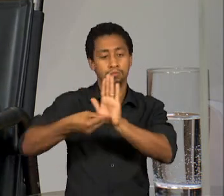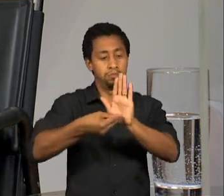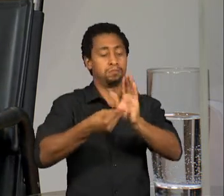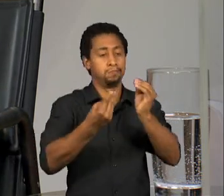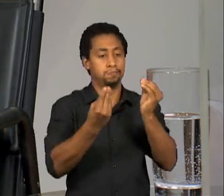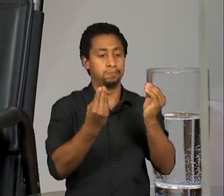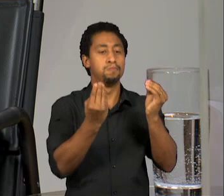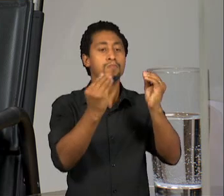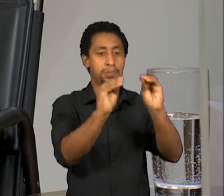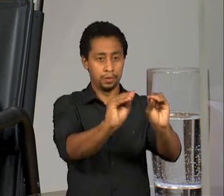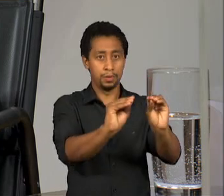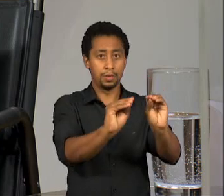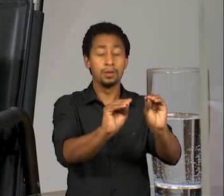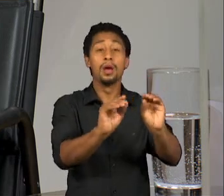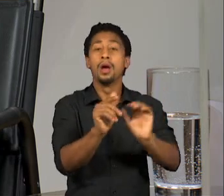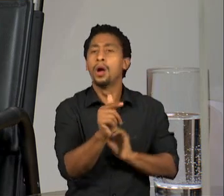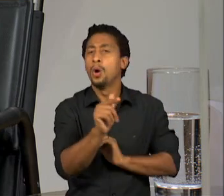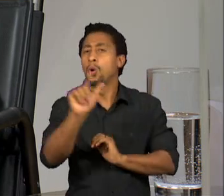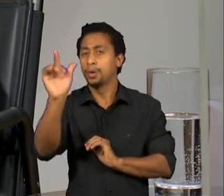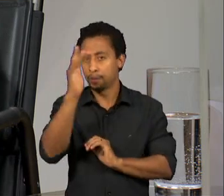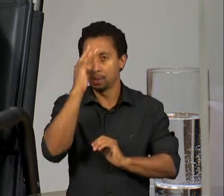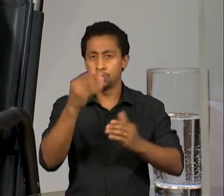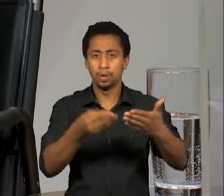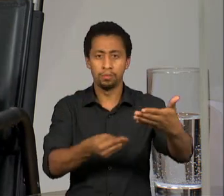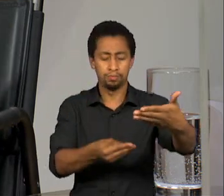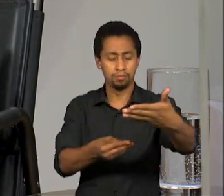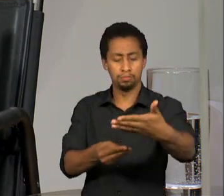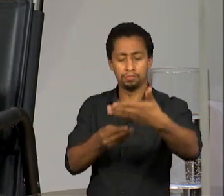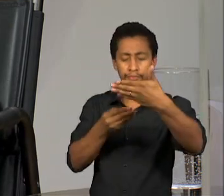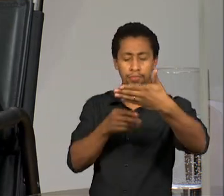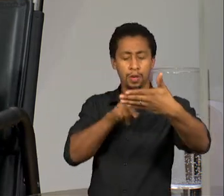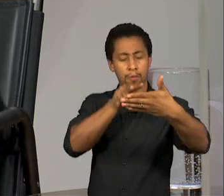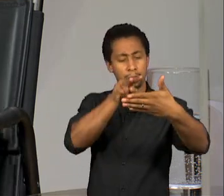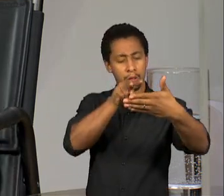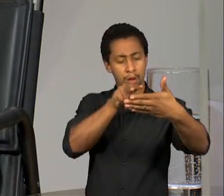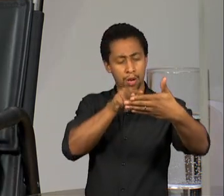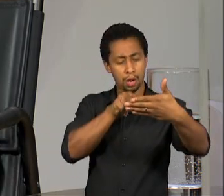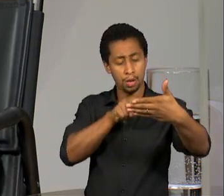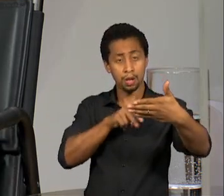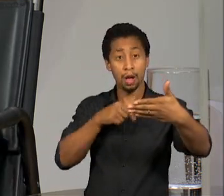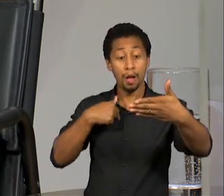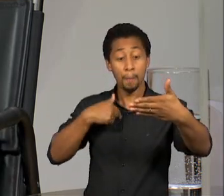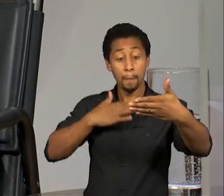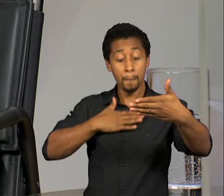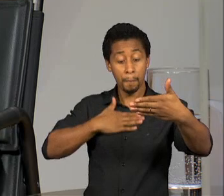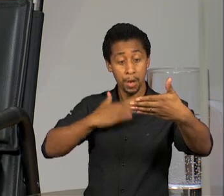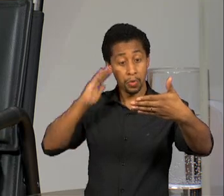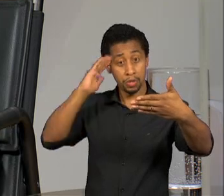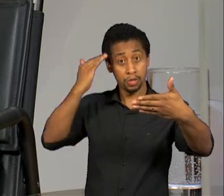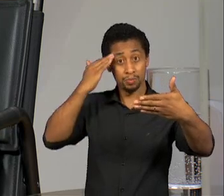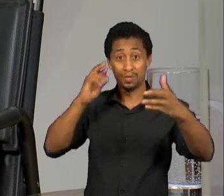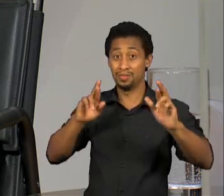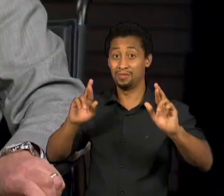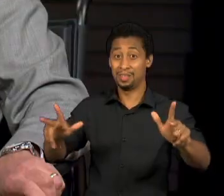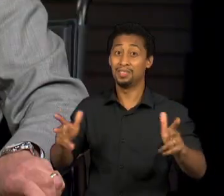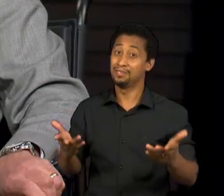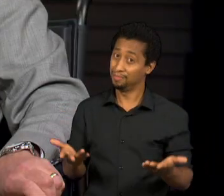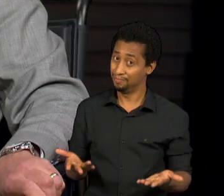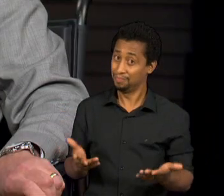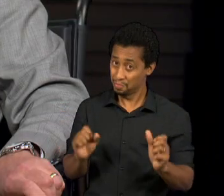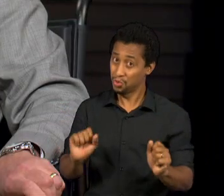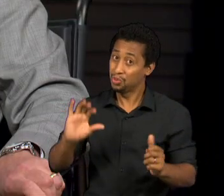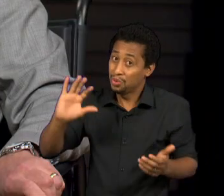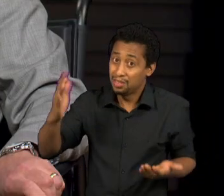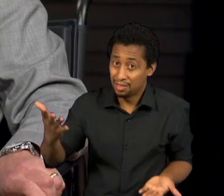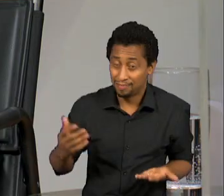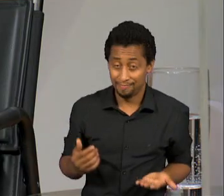um dado. O fato, ele é traduzido pela linguagem. E é aí que